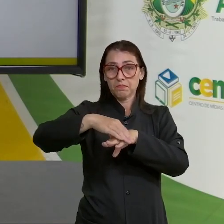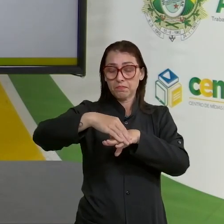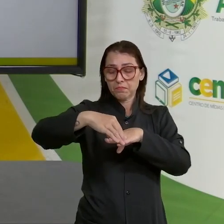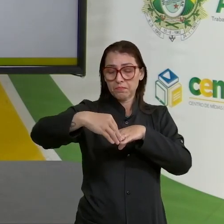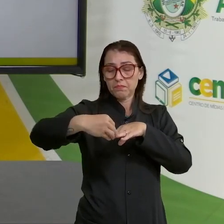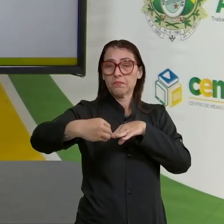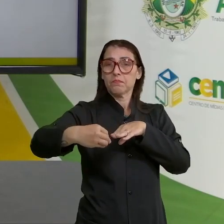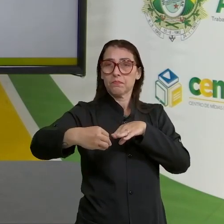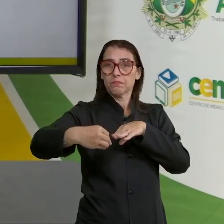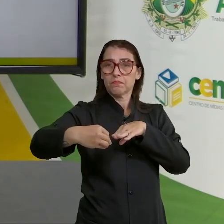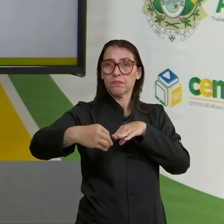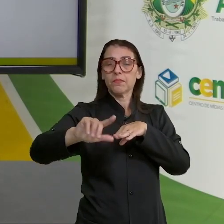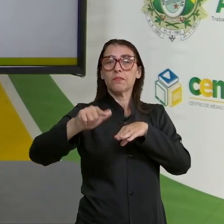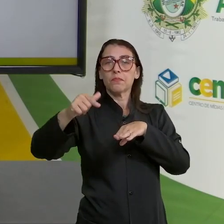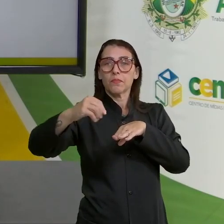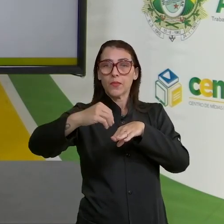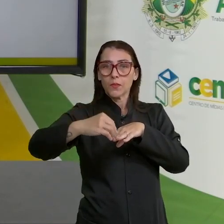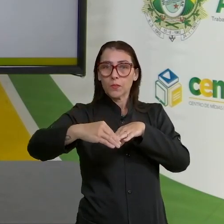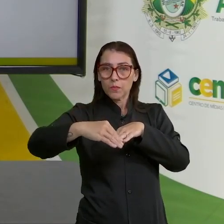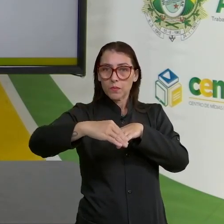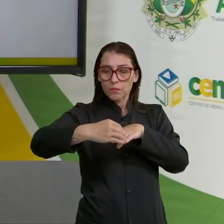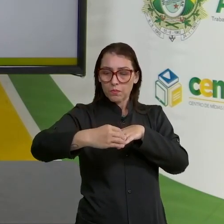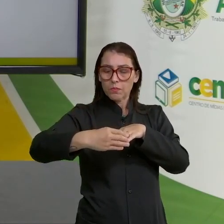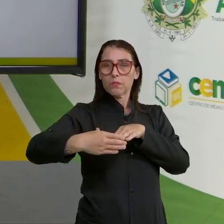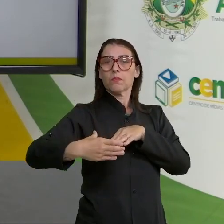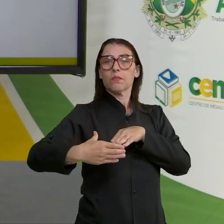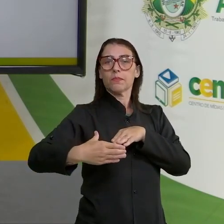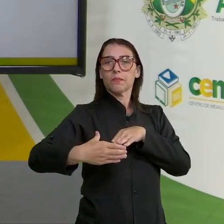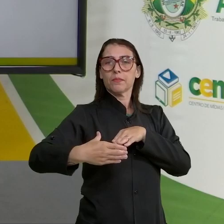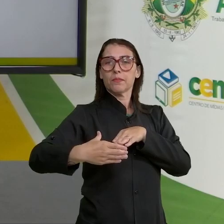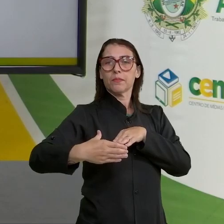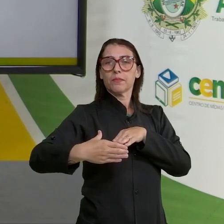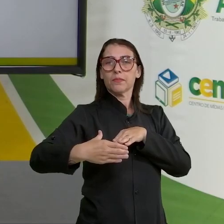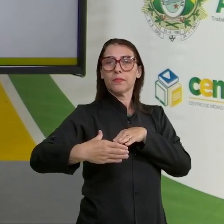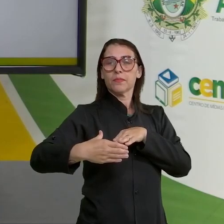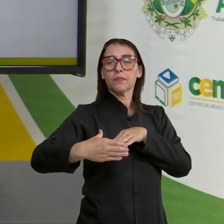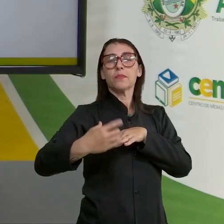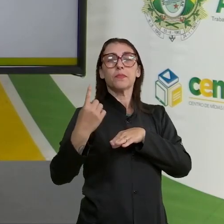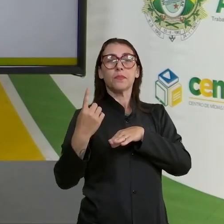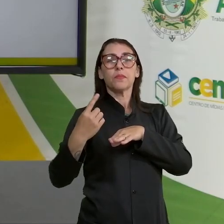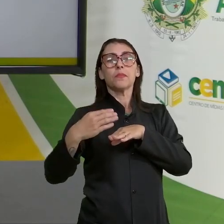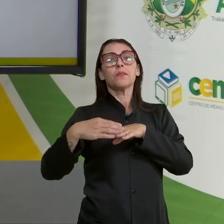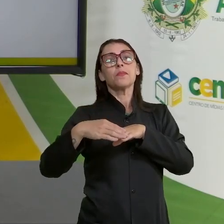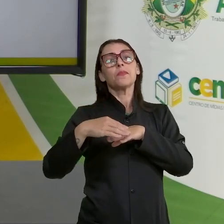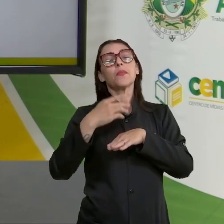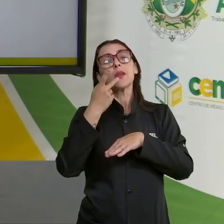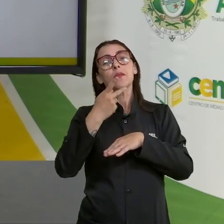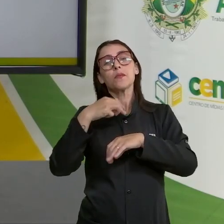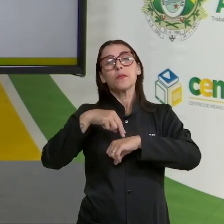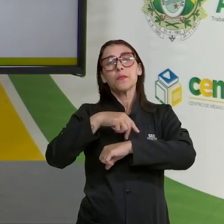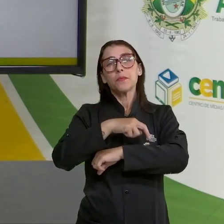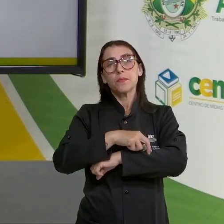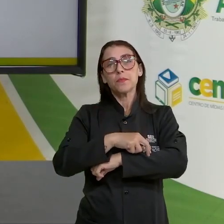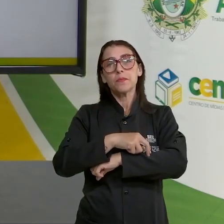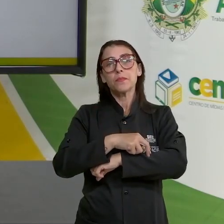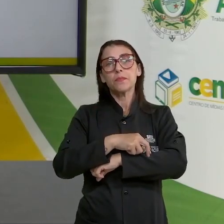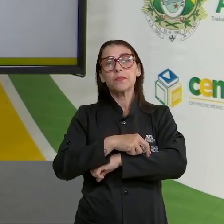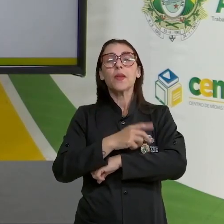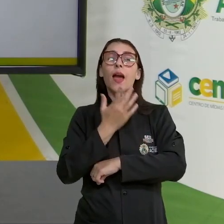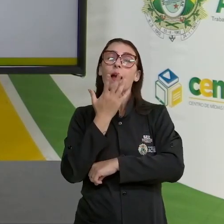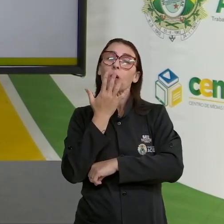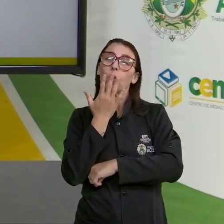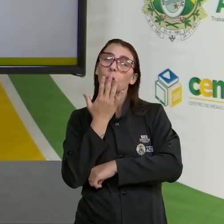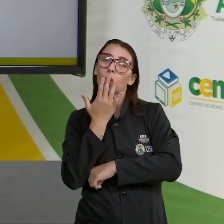ano seguinte a moda já é usar o bico quadrado. Em um ano, a moda diz que o tom